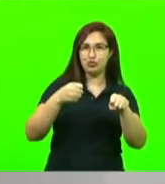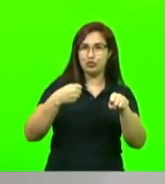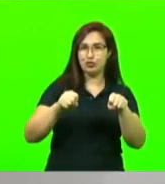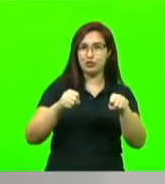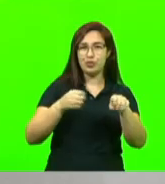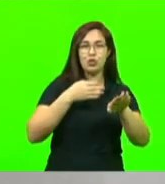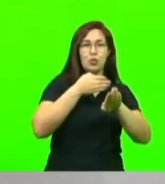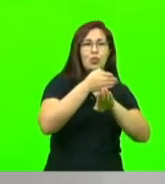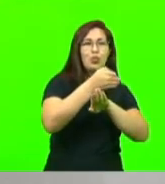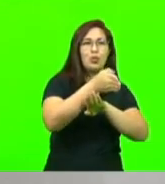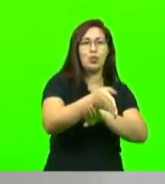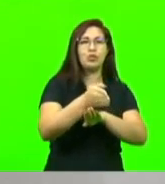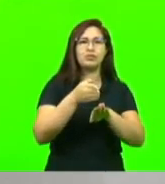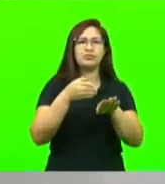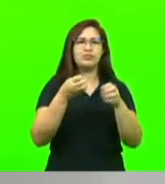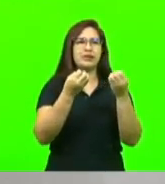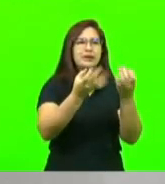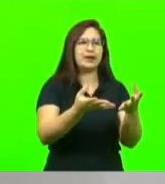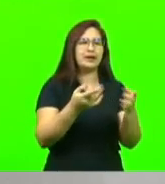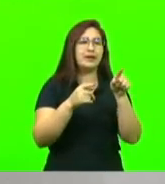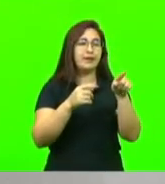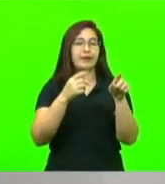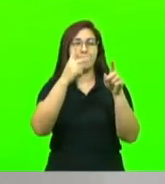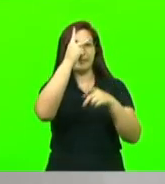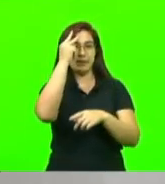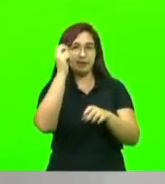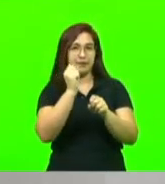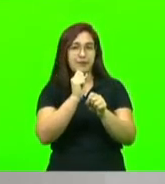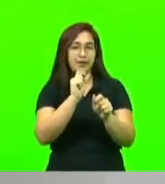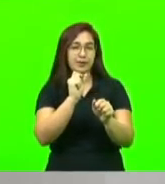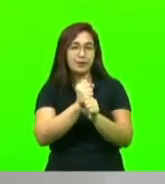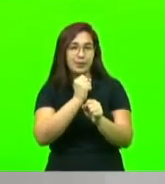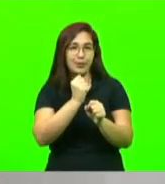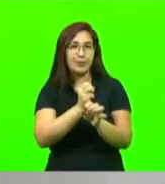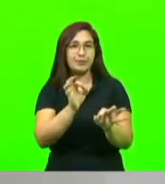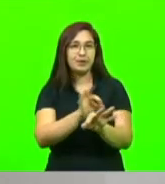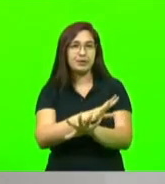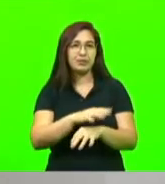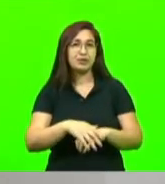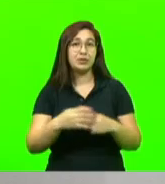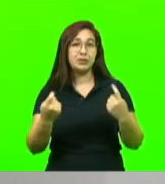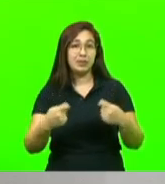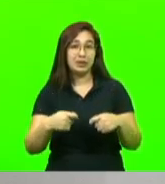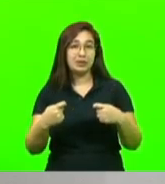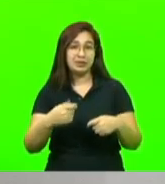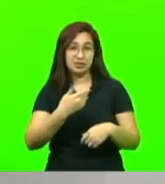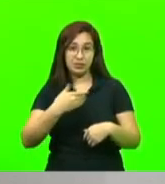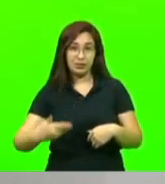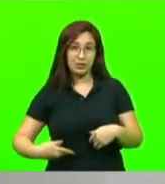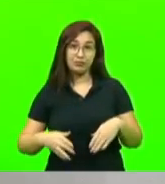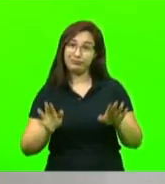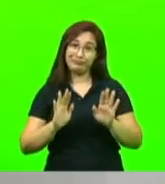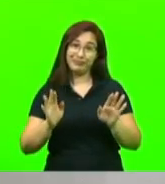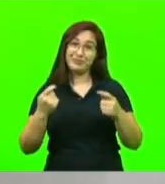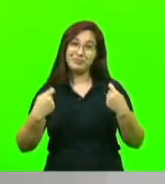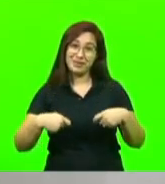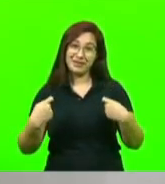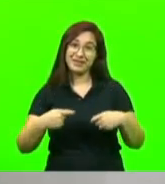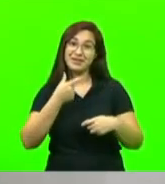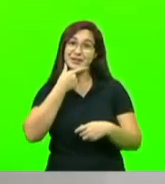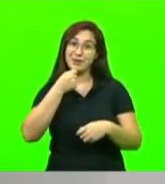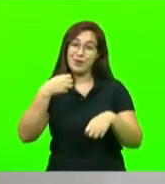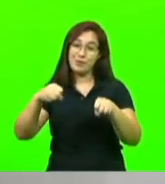cidade, entregar o cheque e o prefeito vai fazer a obra. Então, a gente não precisa de governador, a gente precisa de um office boy. É o